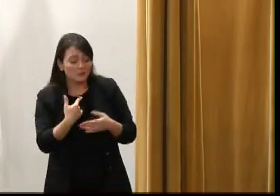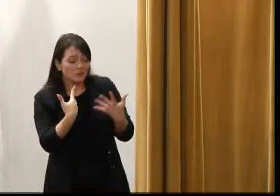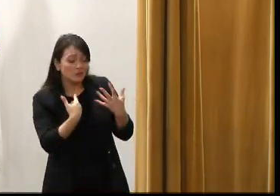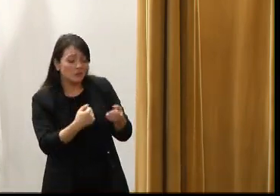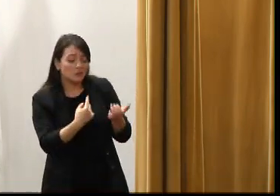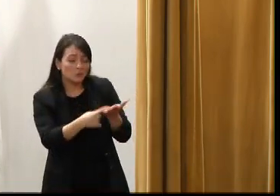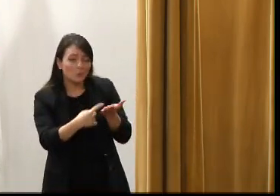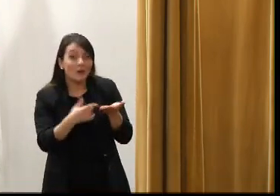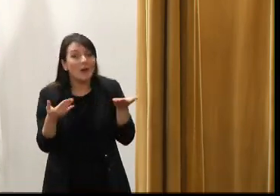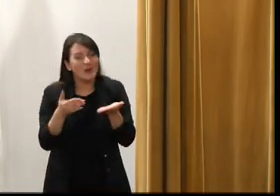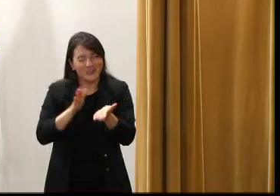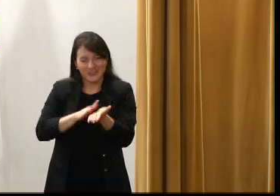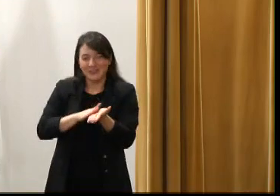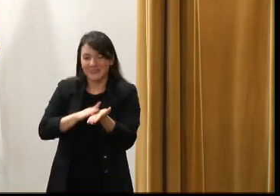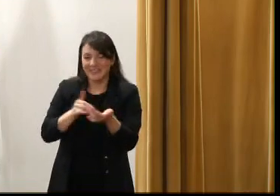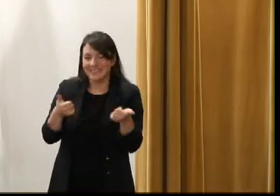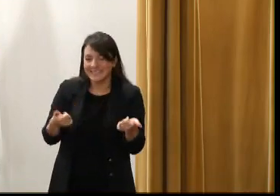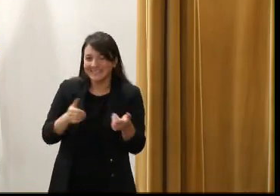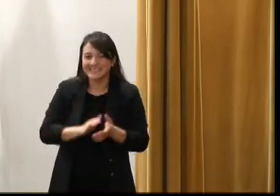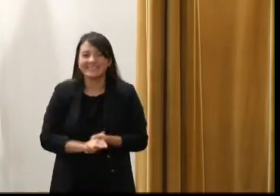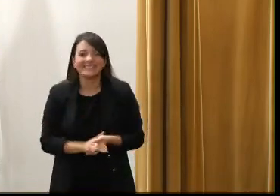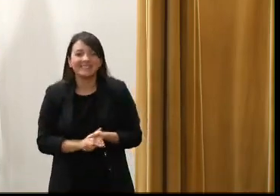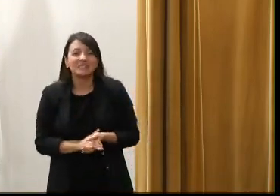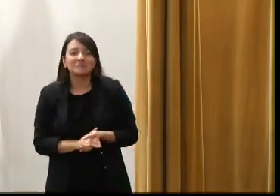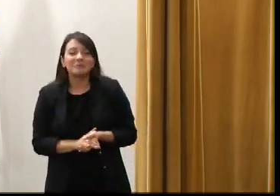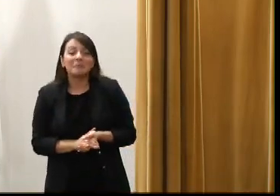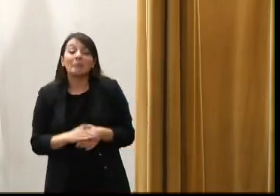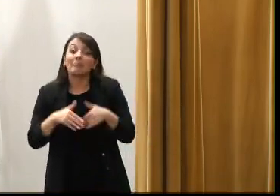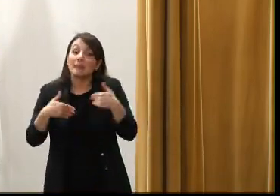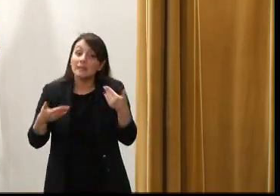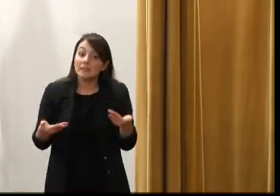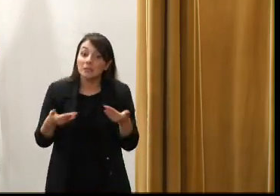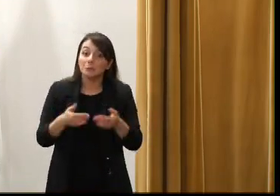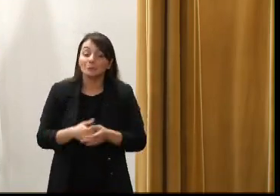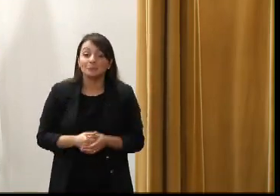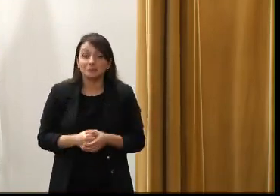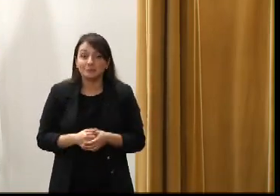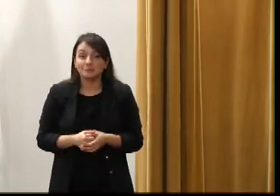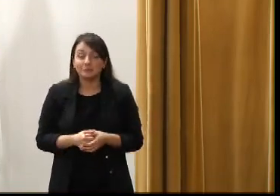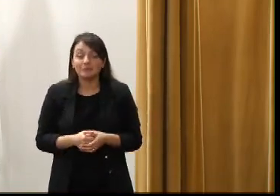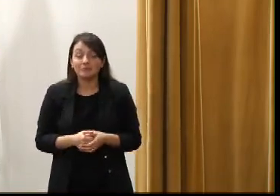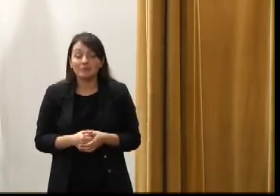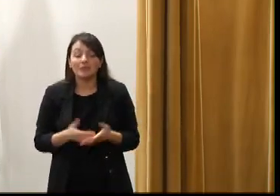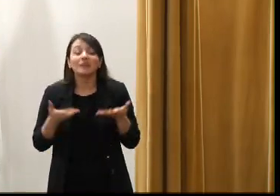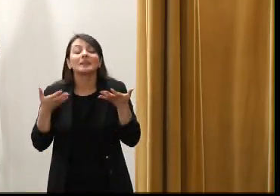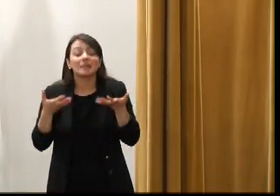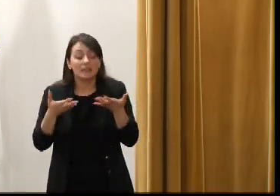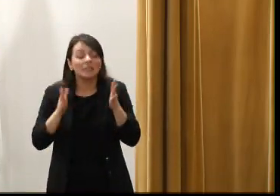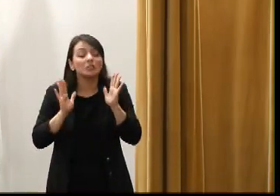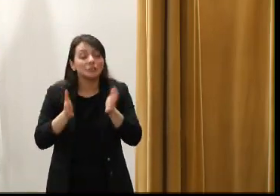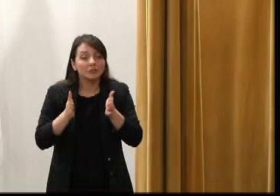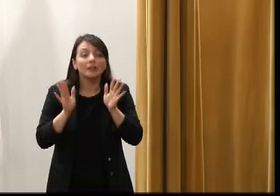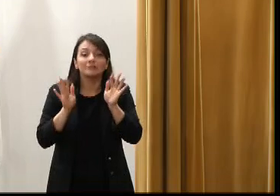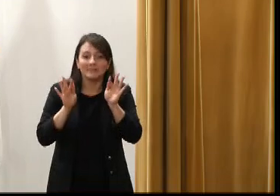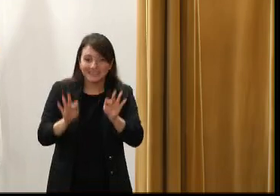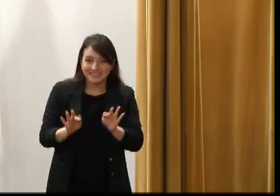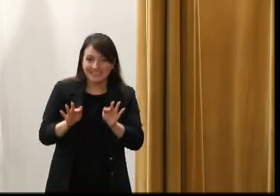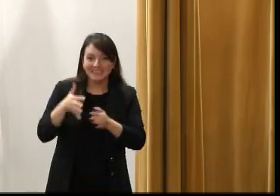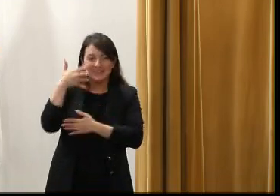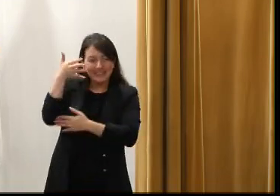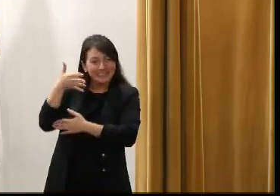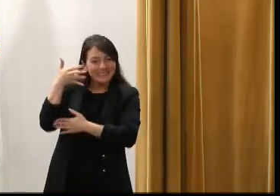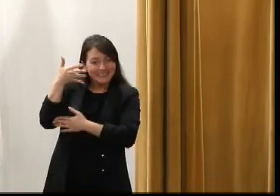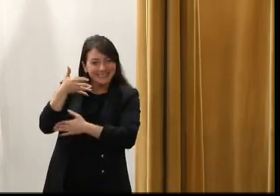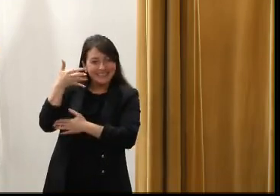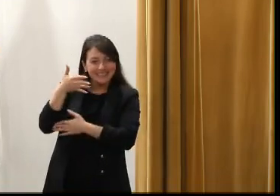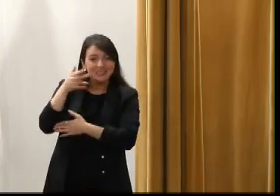a gente vai cobrar dele em seguida, né? Mas, então, queria já finalizar, porque o nosso palestrante vai